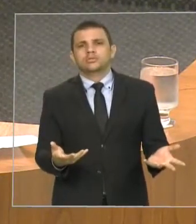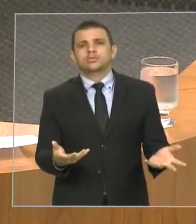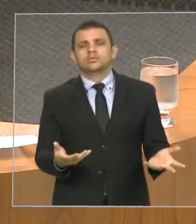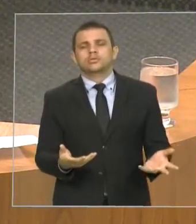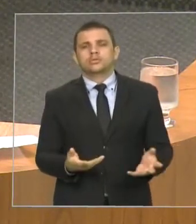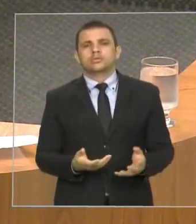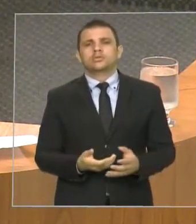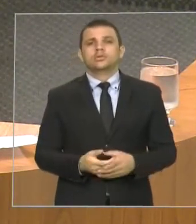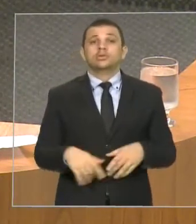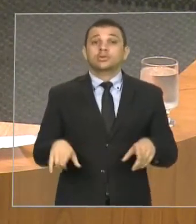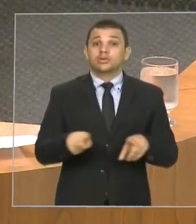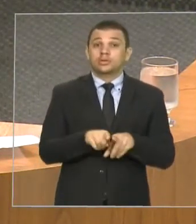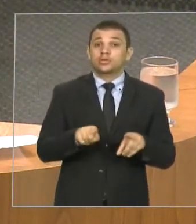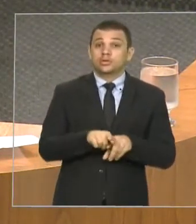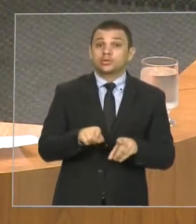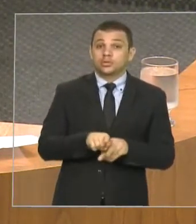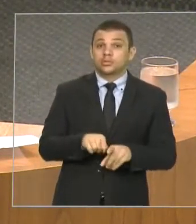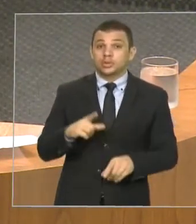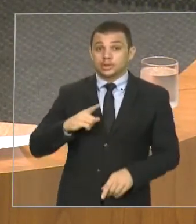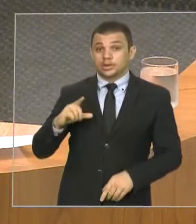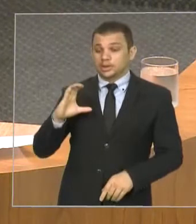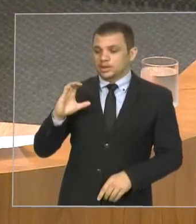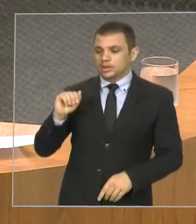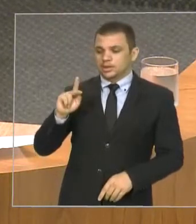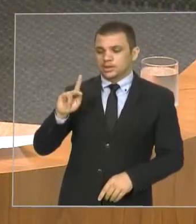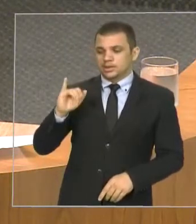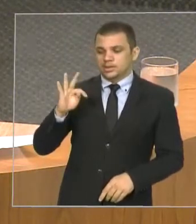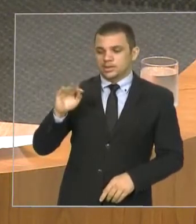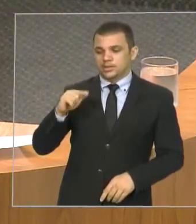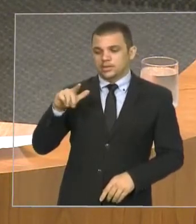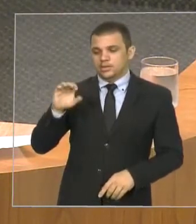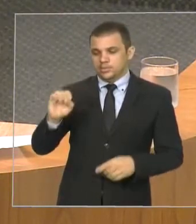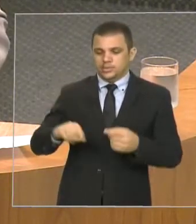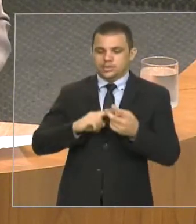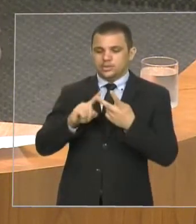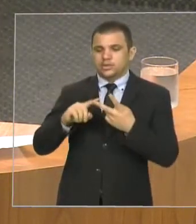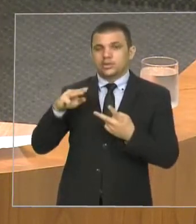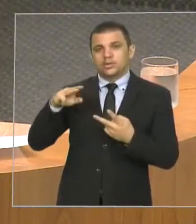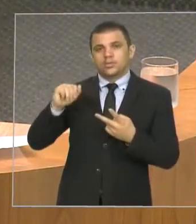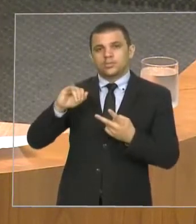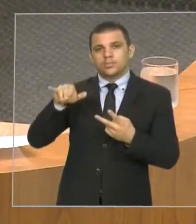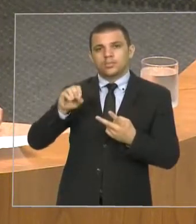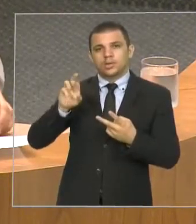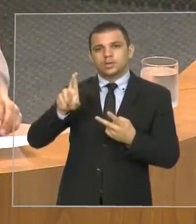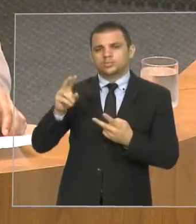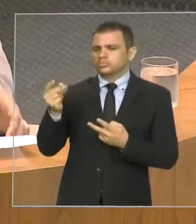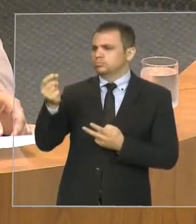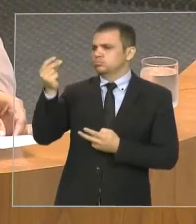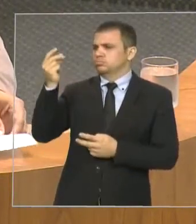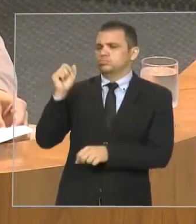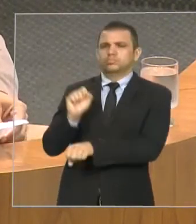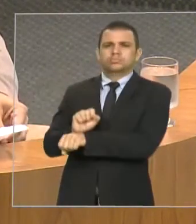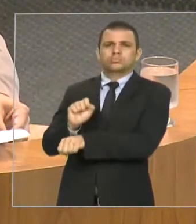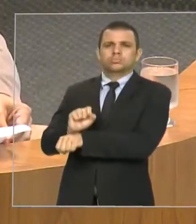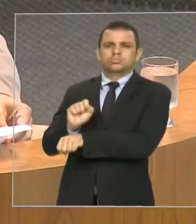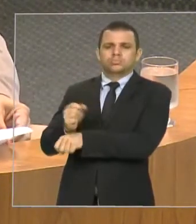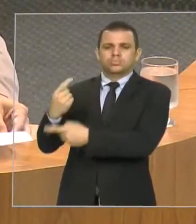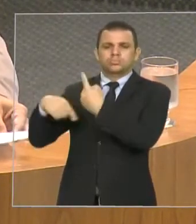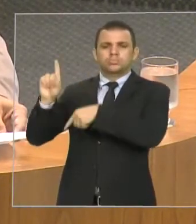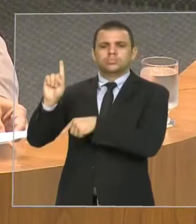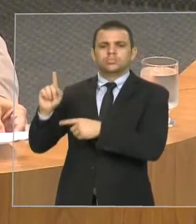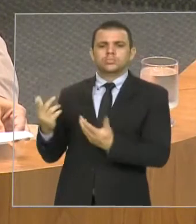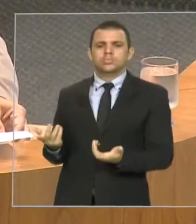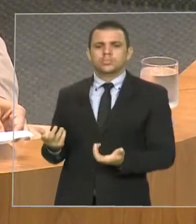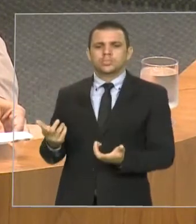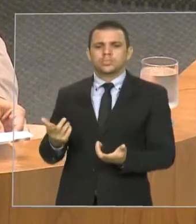E o que dizer para um capitão, para um major, que está há tanto tempo aguardando para ser promovido? Deputado Hélio, se possível, Vossa